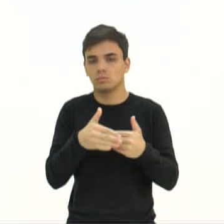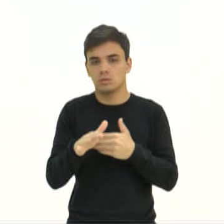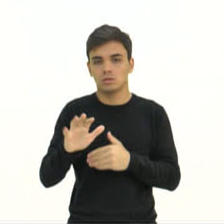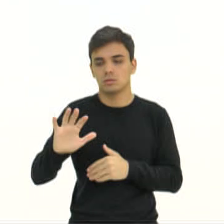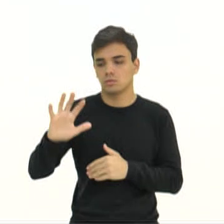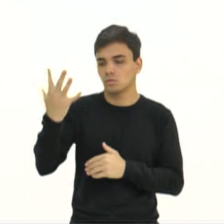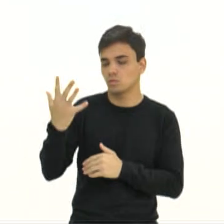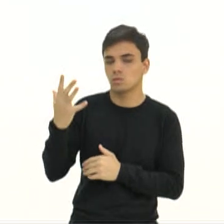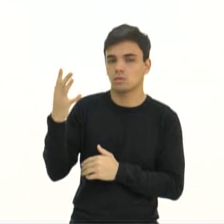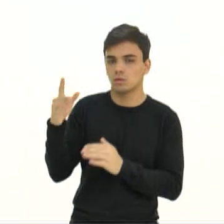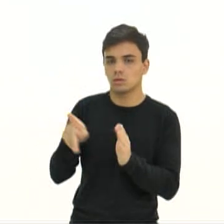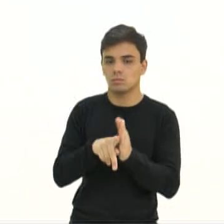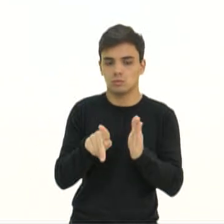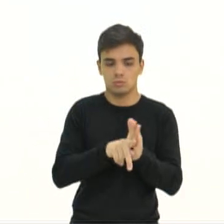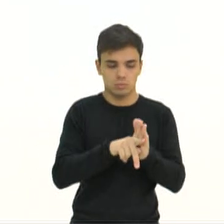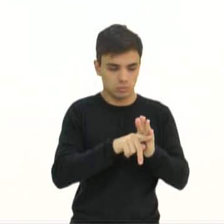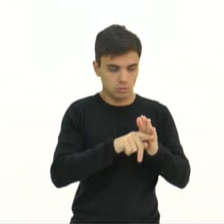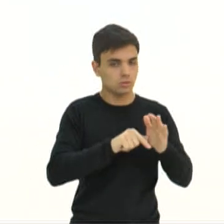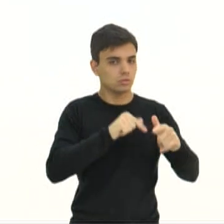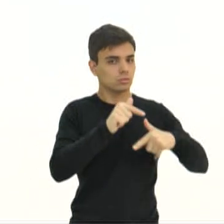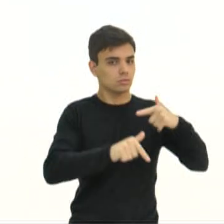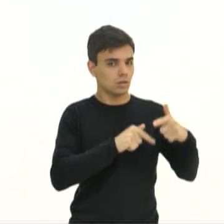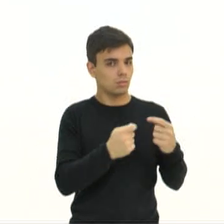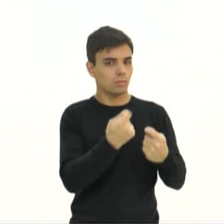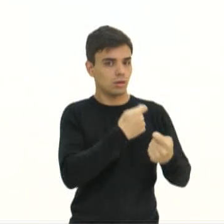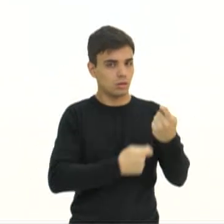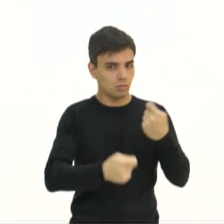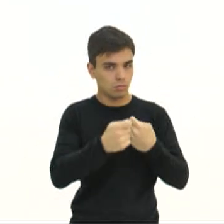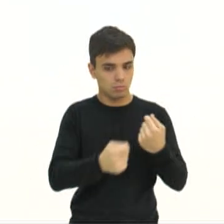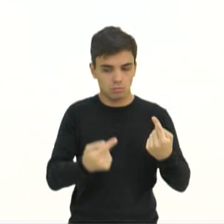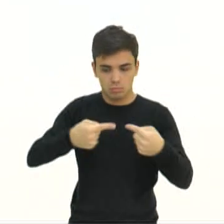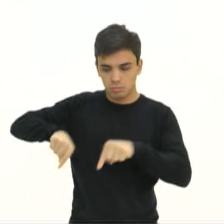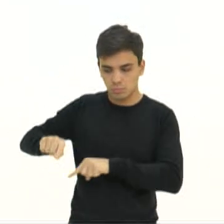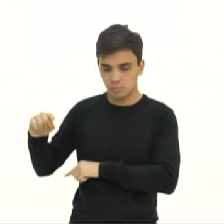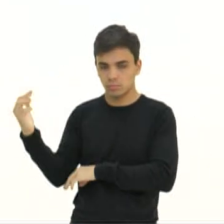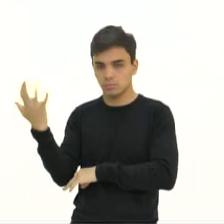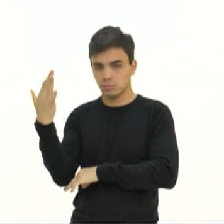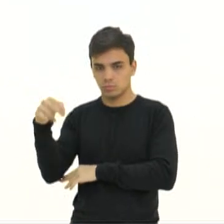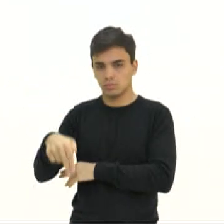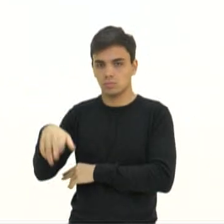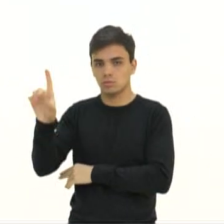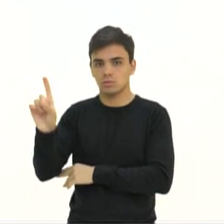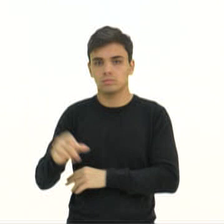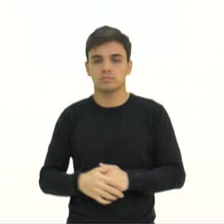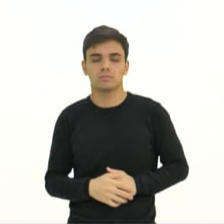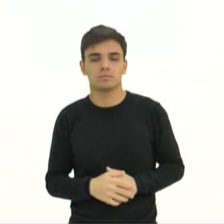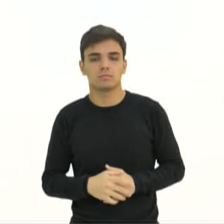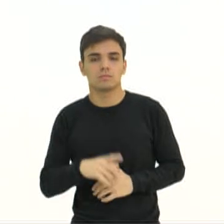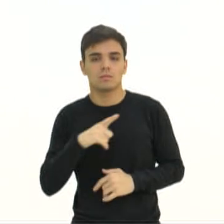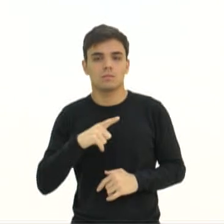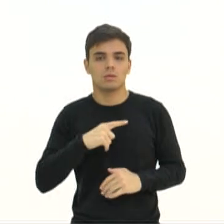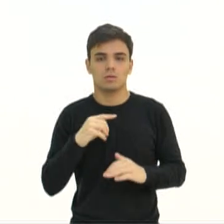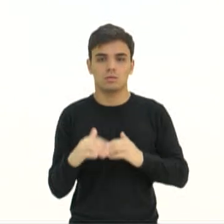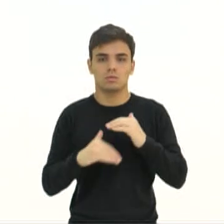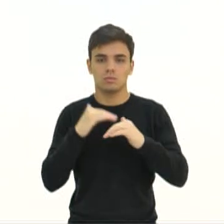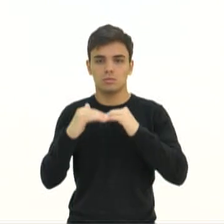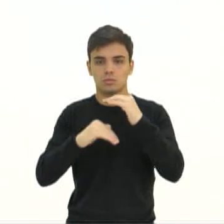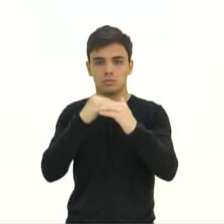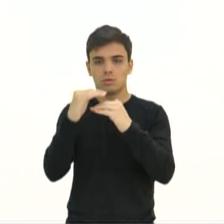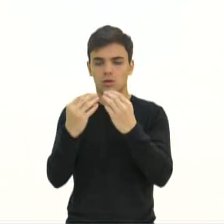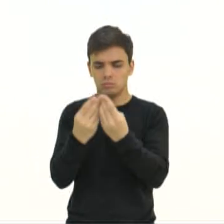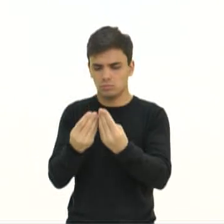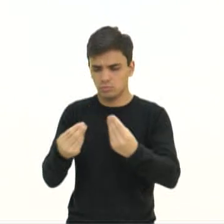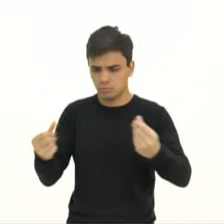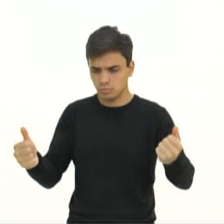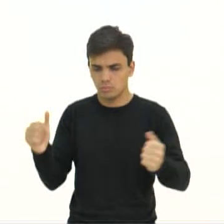impactos que as atividades econômicas geram na região Nordeste. O que nós vamos ter ali? O processo de degradação